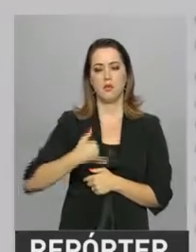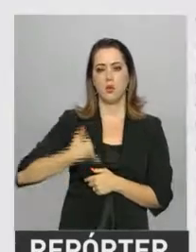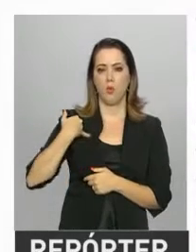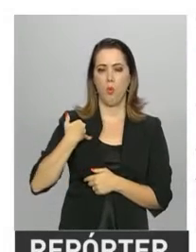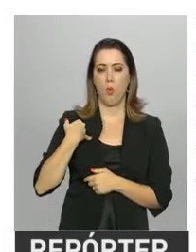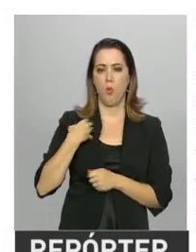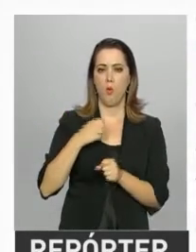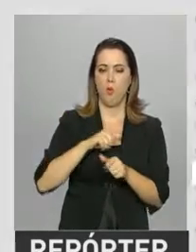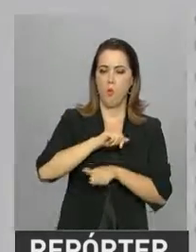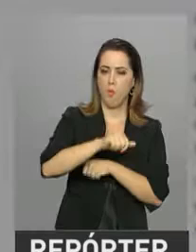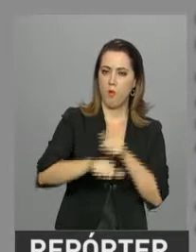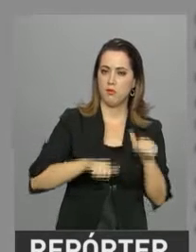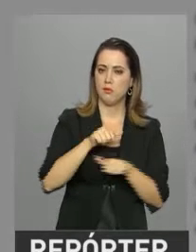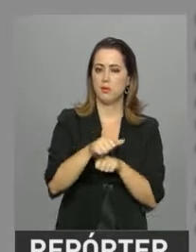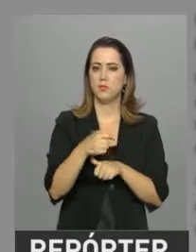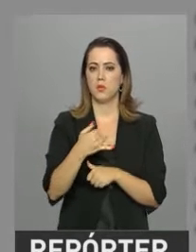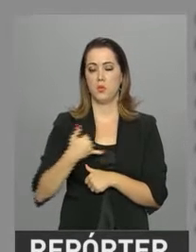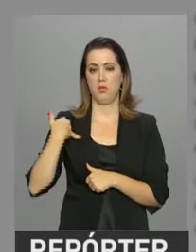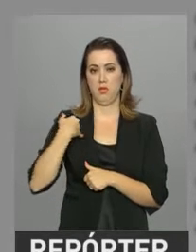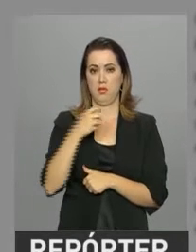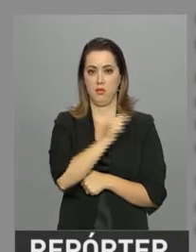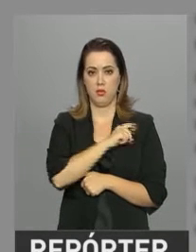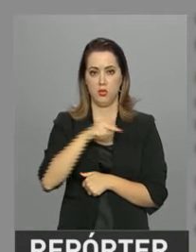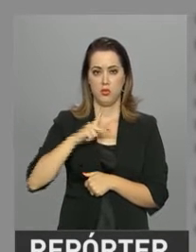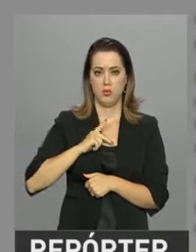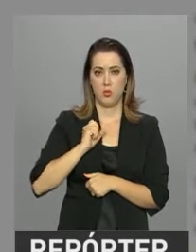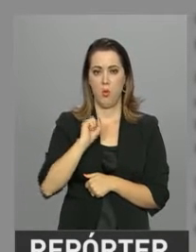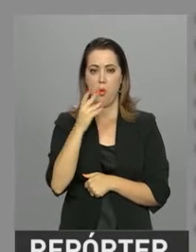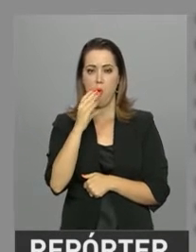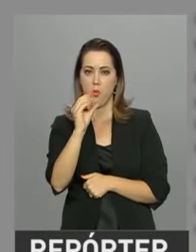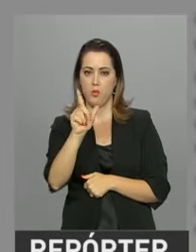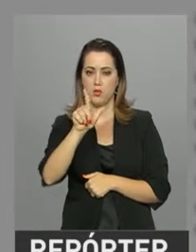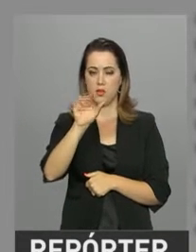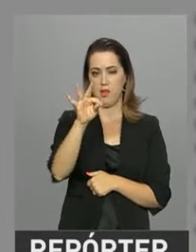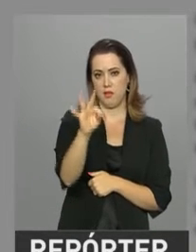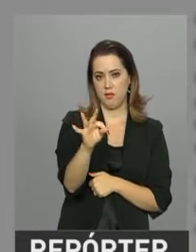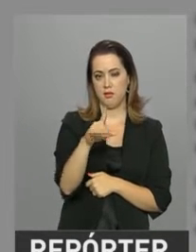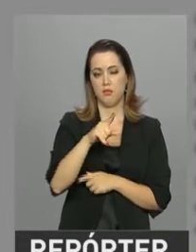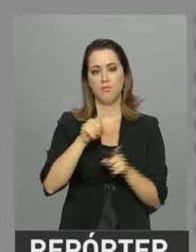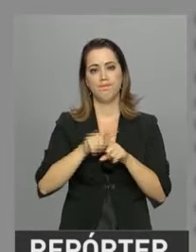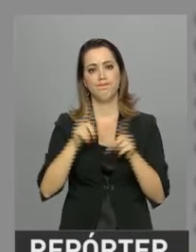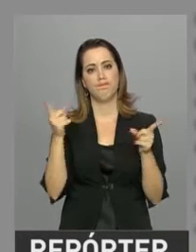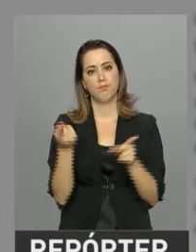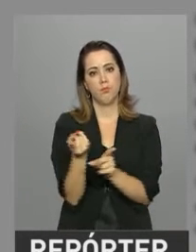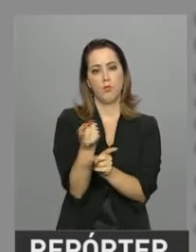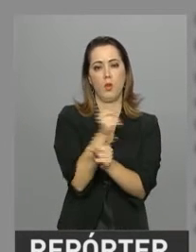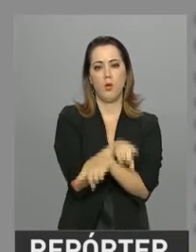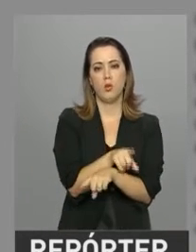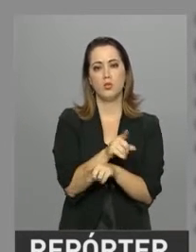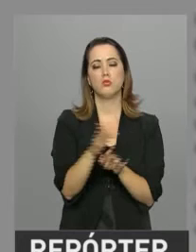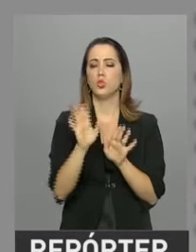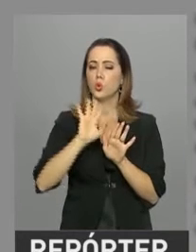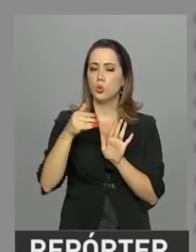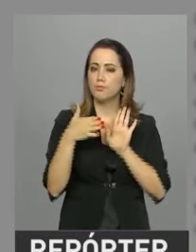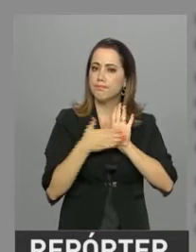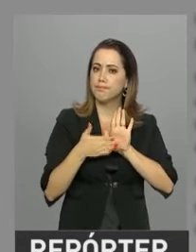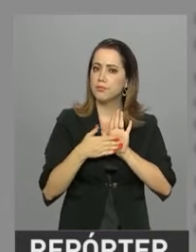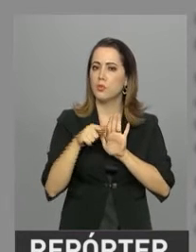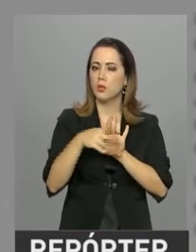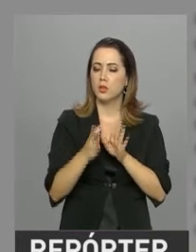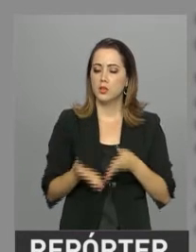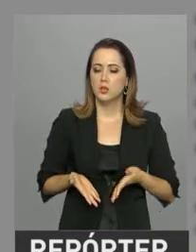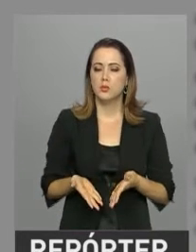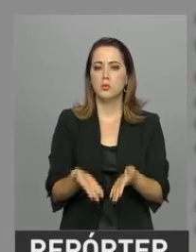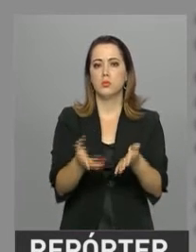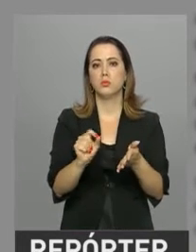também não será extinto o auxílio-doença ou a CLT. Ao contrário, todas as propostas do governo são para assegurar a